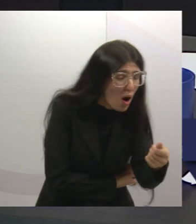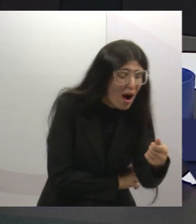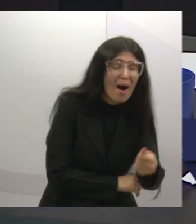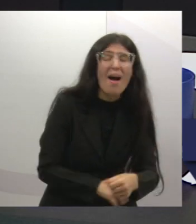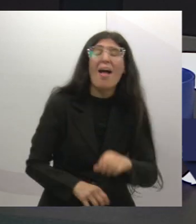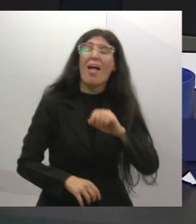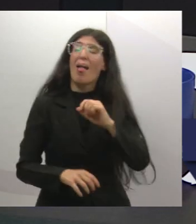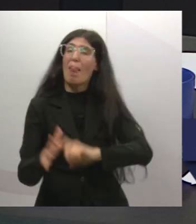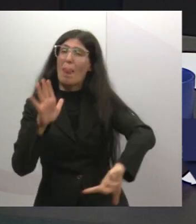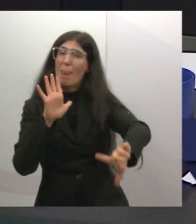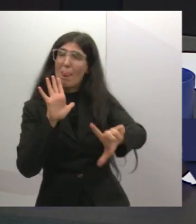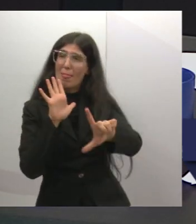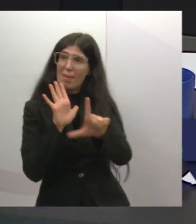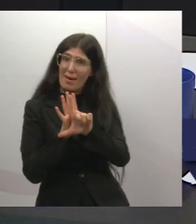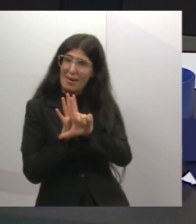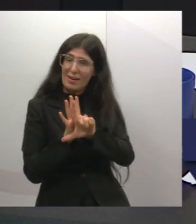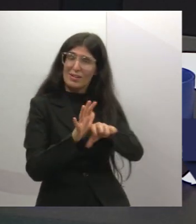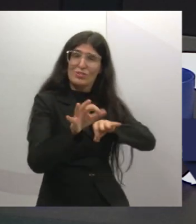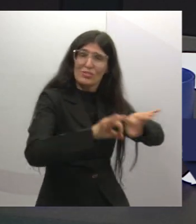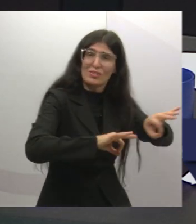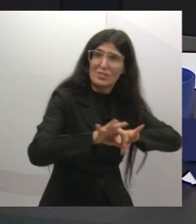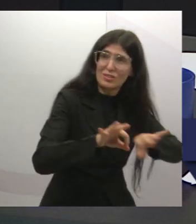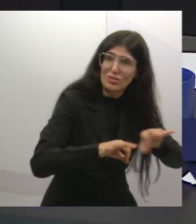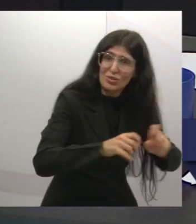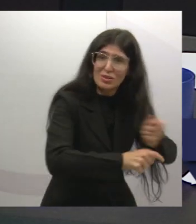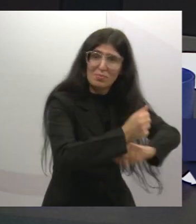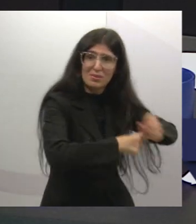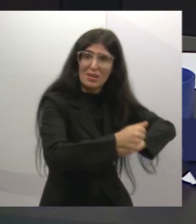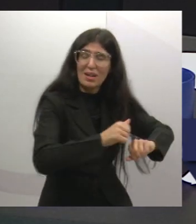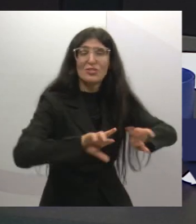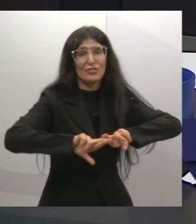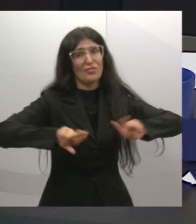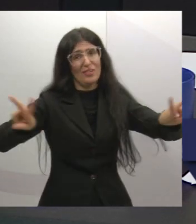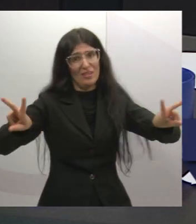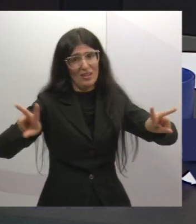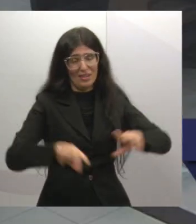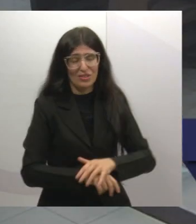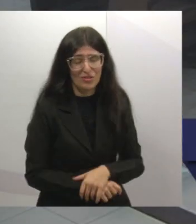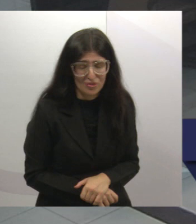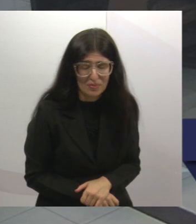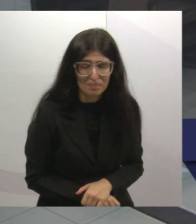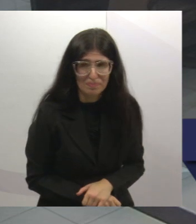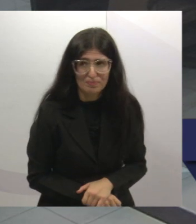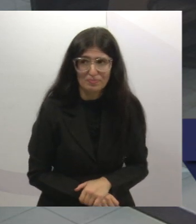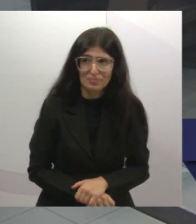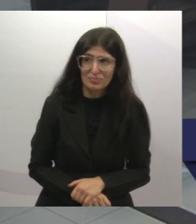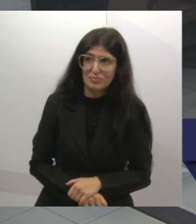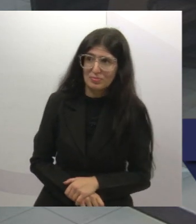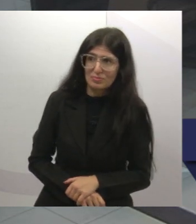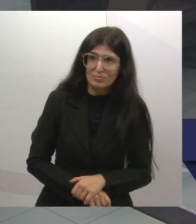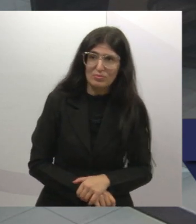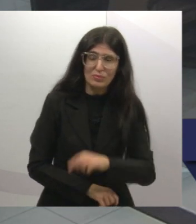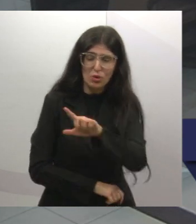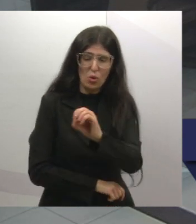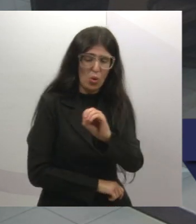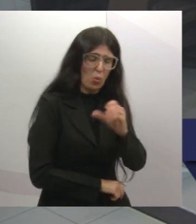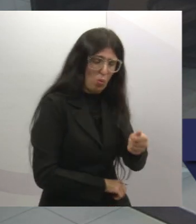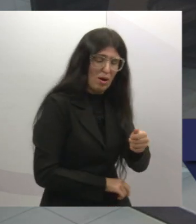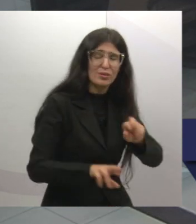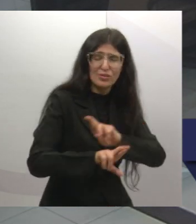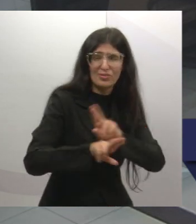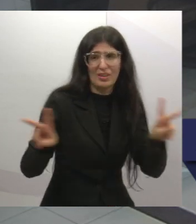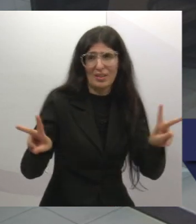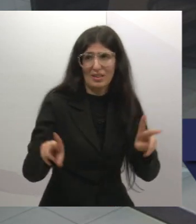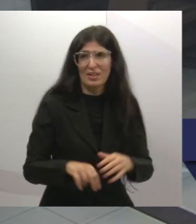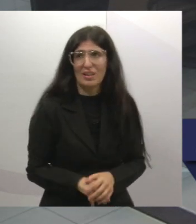LDO, a LOA ela pode sofrer alterações por vocês mesmos na apresentação da aprovação que é feita em dezembro.